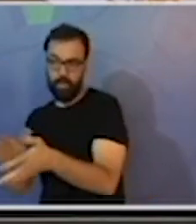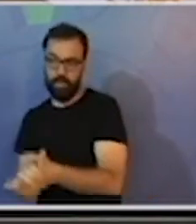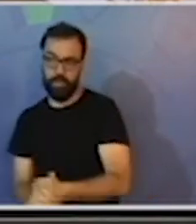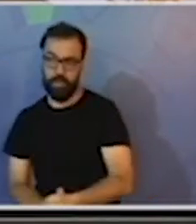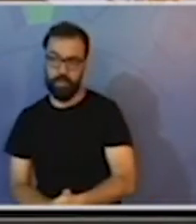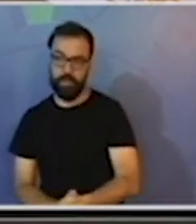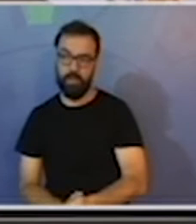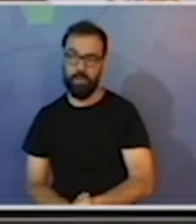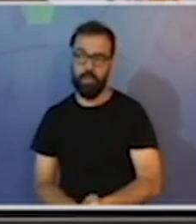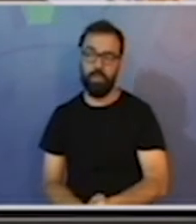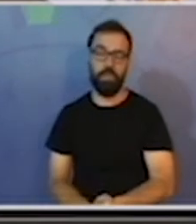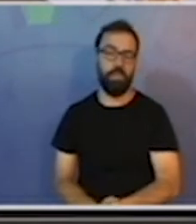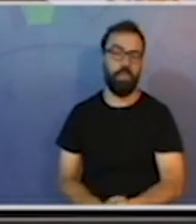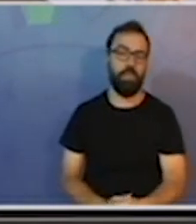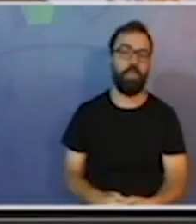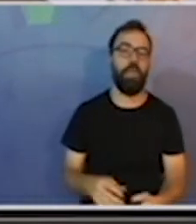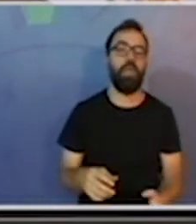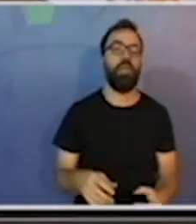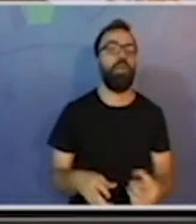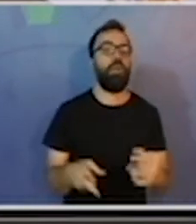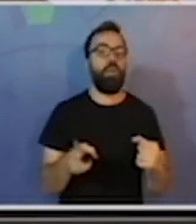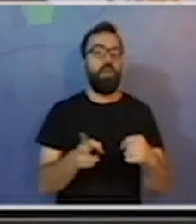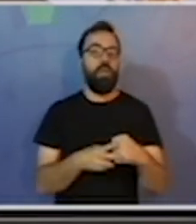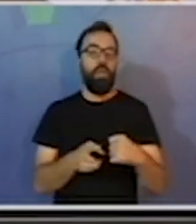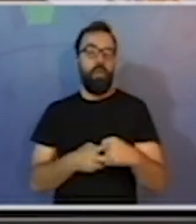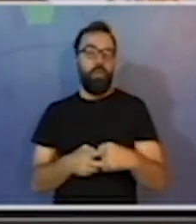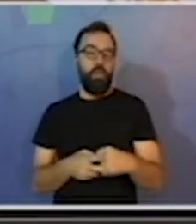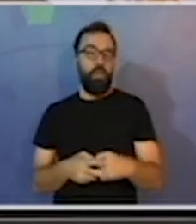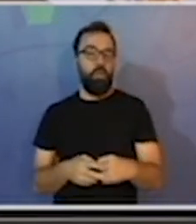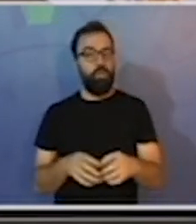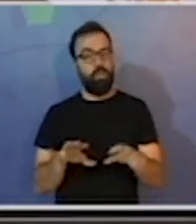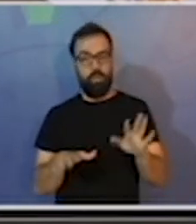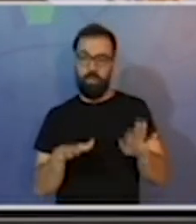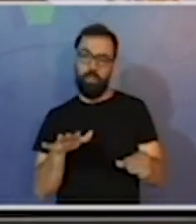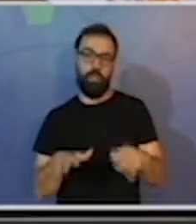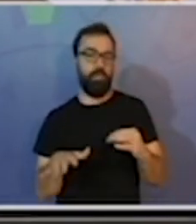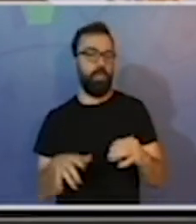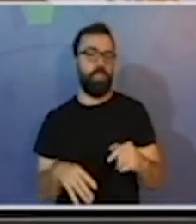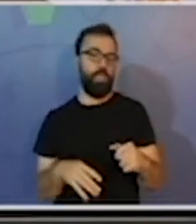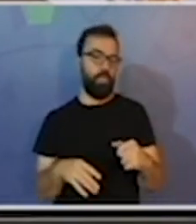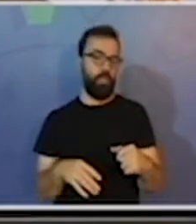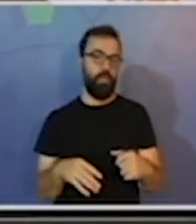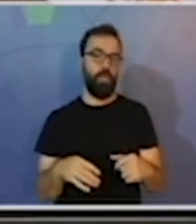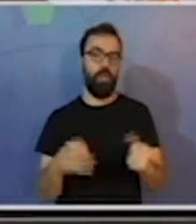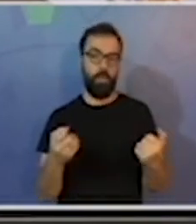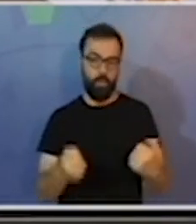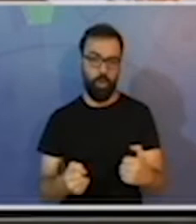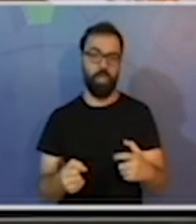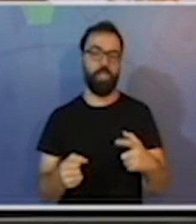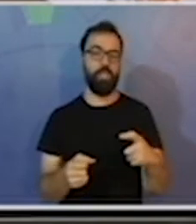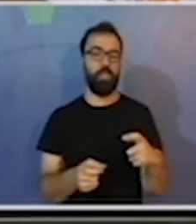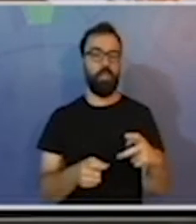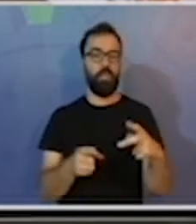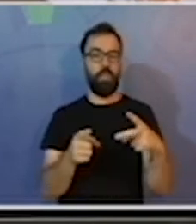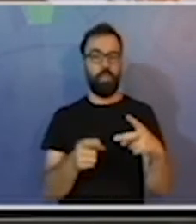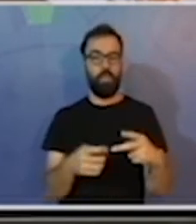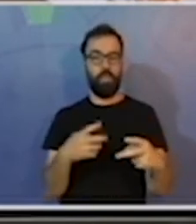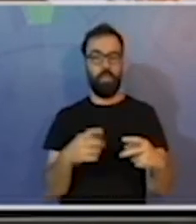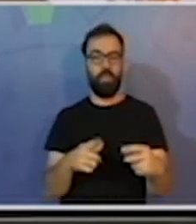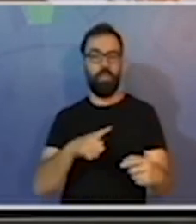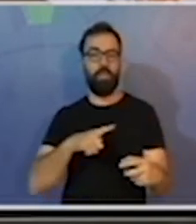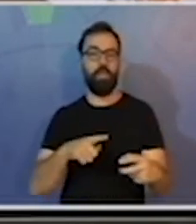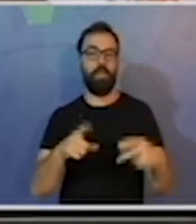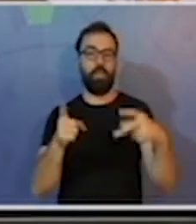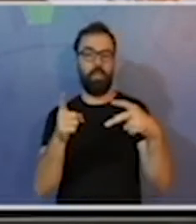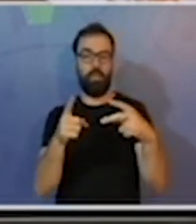em alguns verbos tem dor particípios um longo chamado regular e um curto chamado irregular que